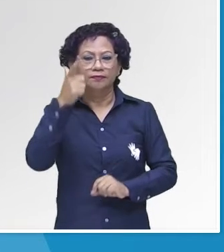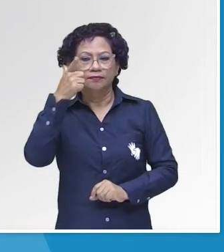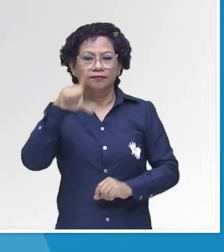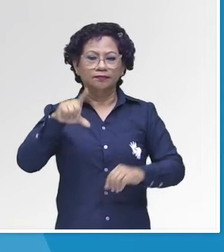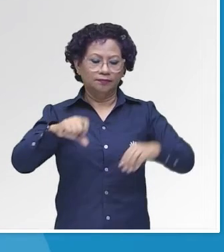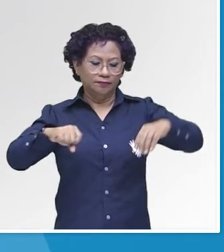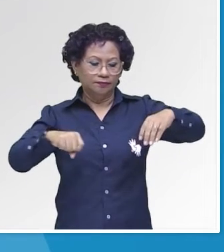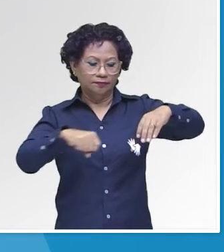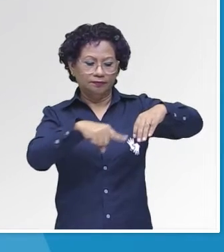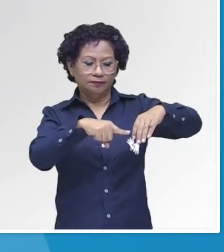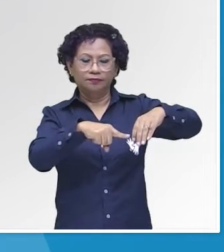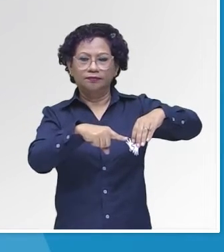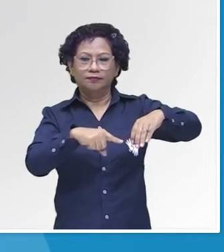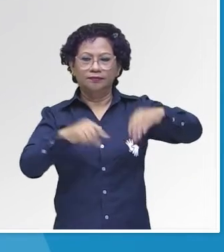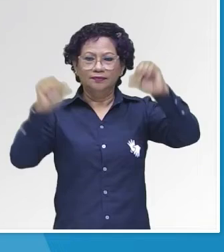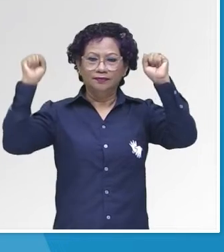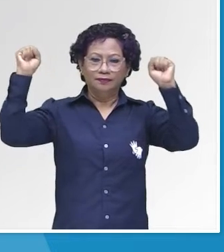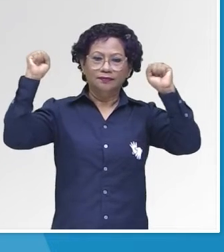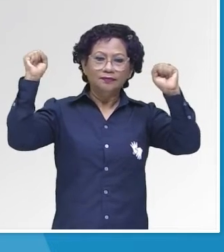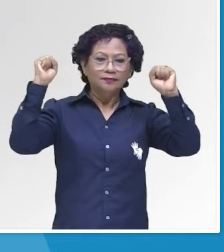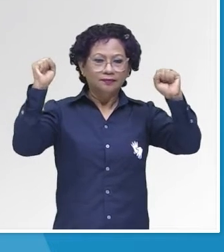Gols marcados.